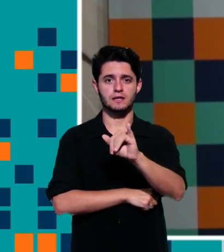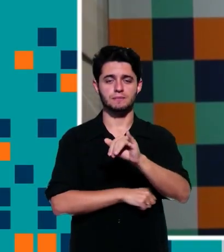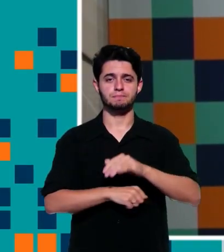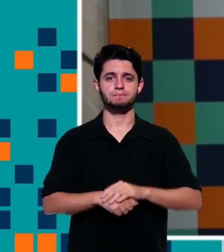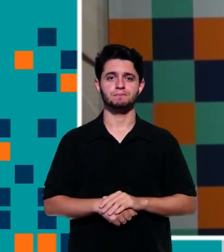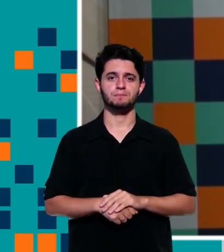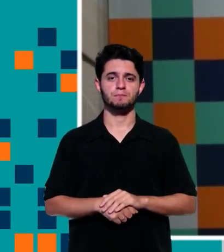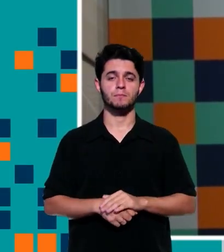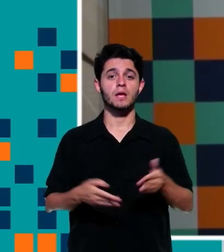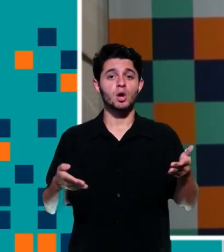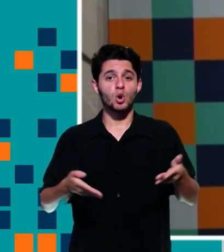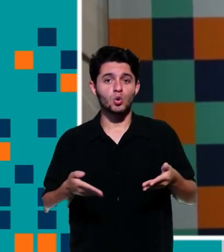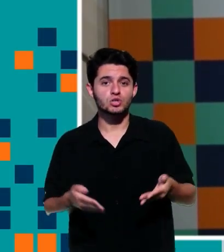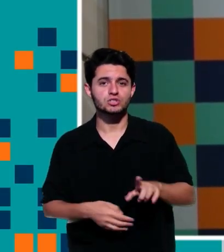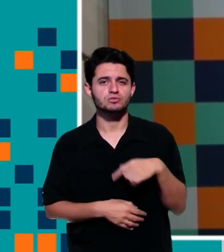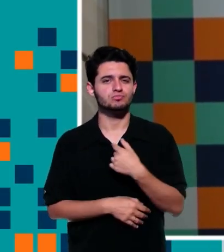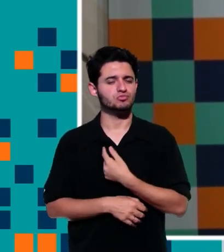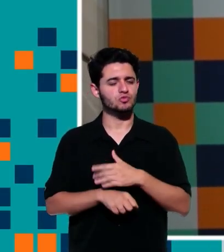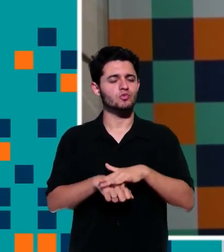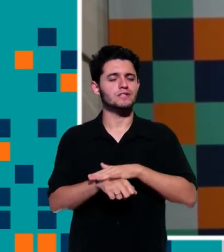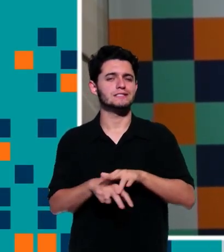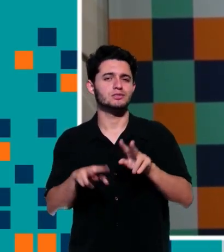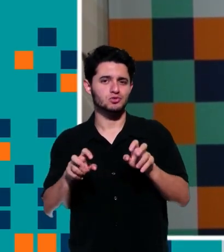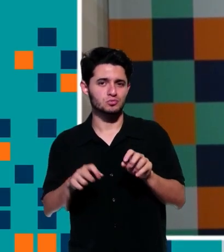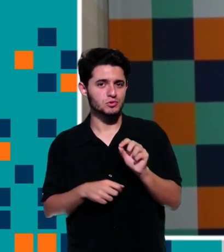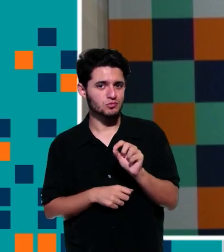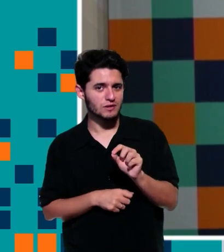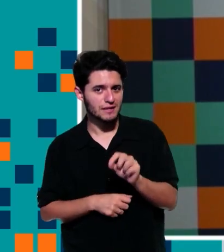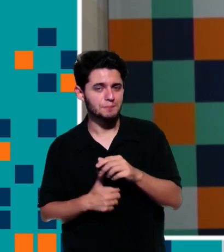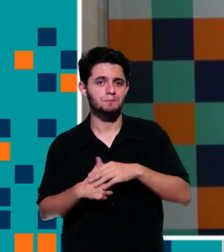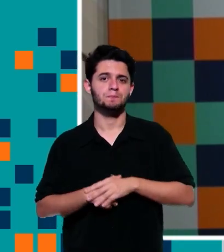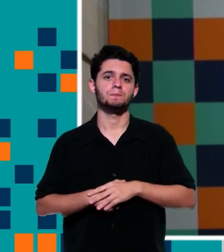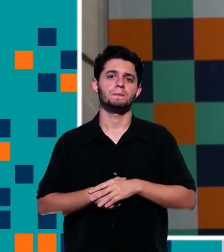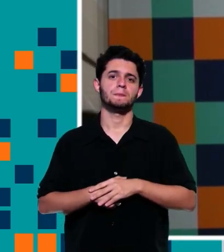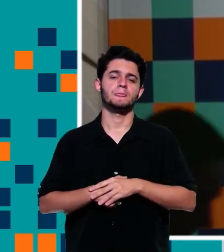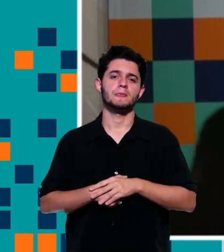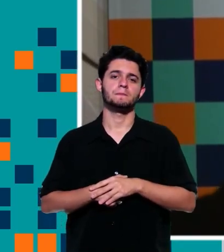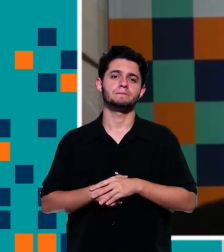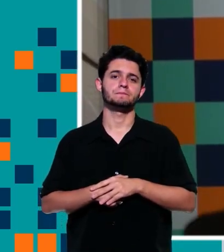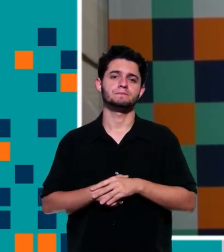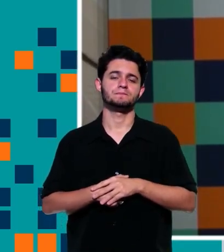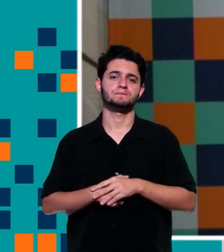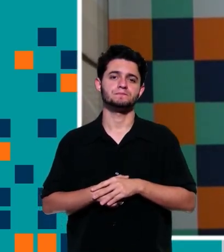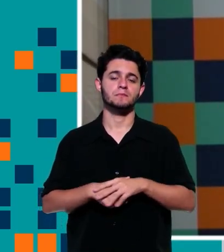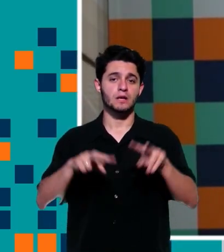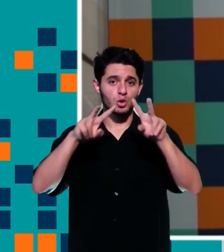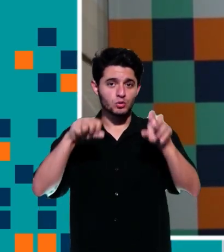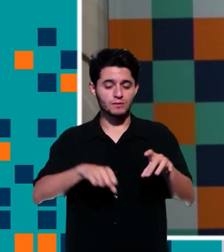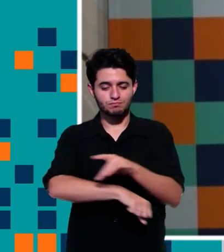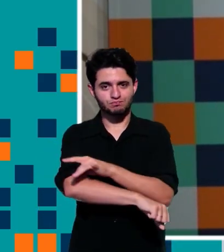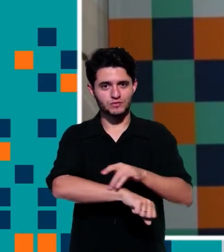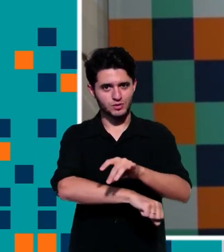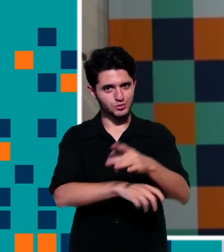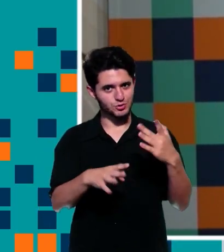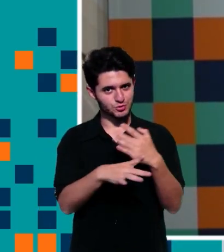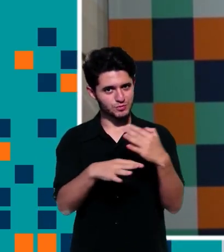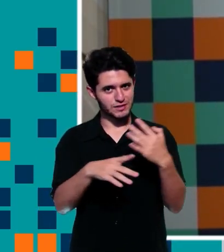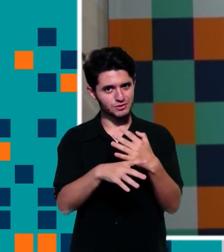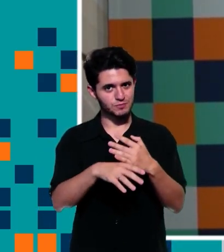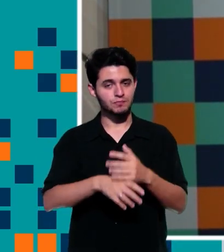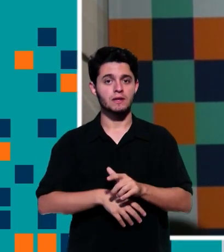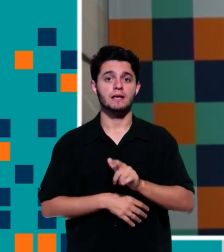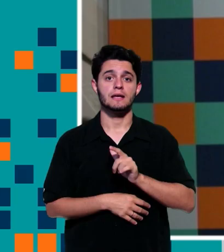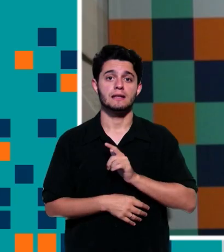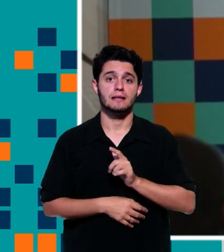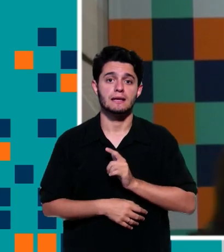Hoje será compartilhado aqui o conhecimento e visão sobre o tema central do nosso evento. Para isso, não convidamos apenas um, mas